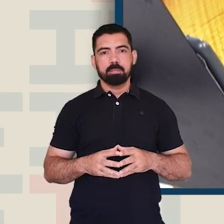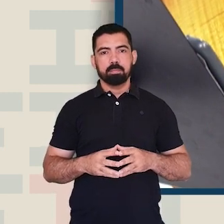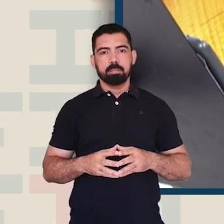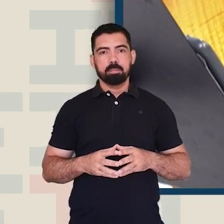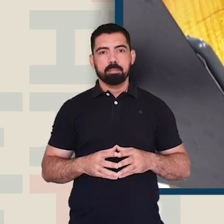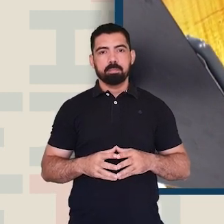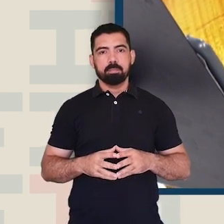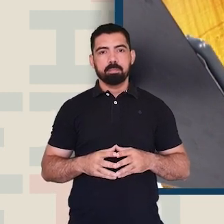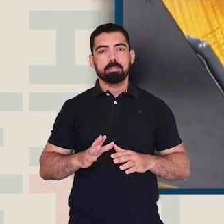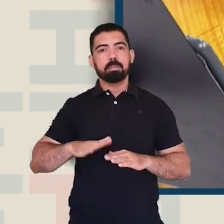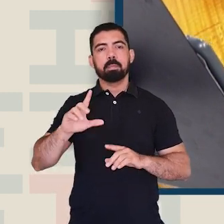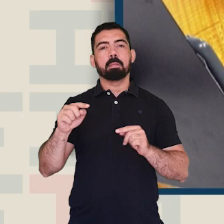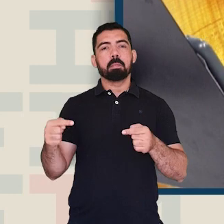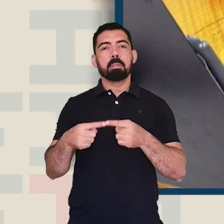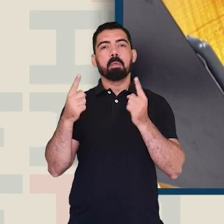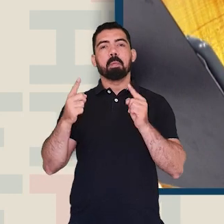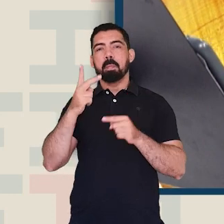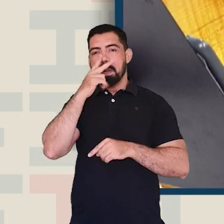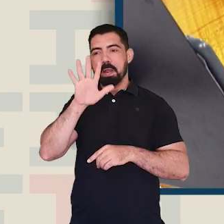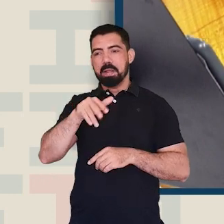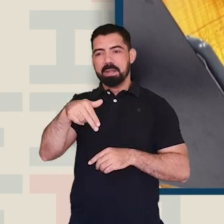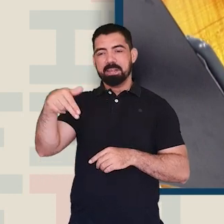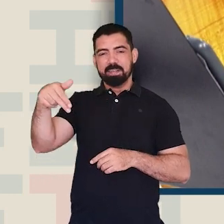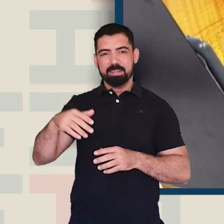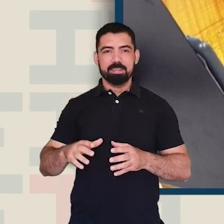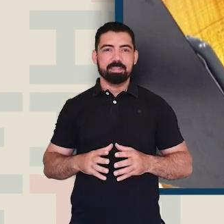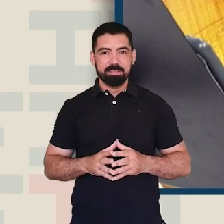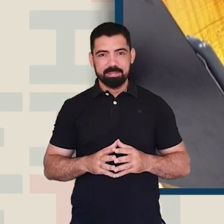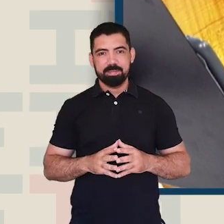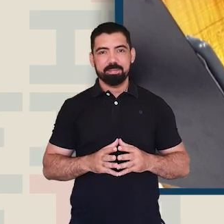Então fica um clima até meio nordestino.